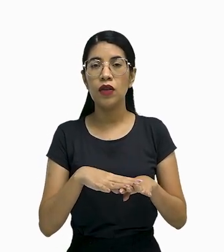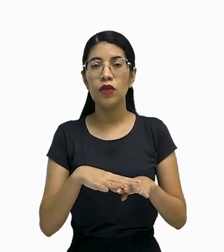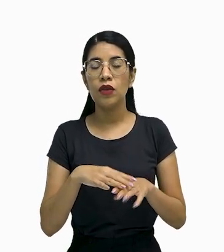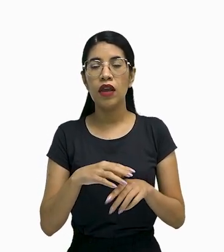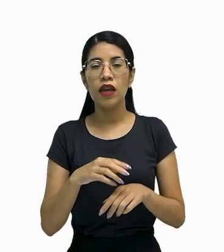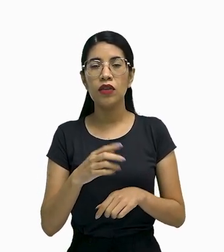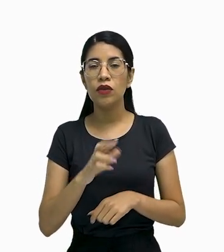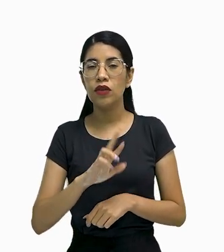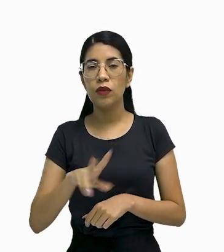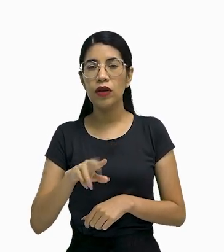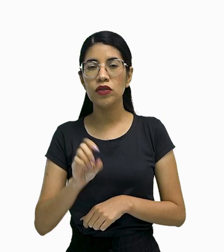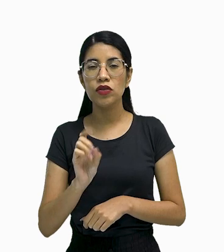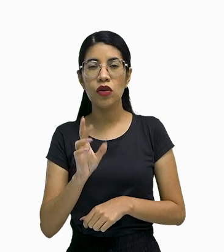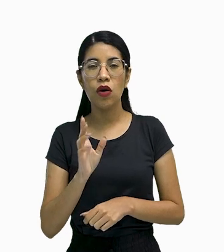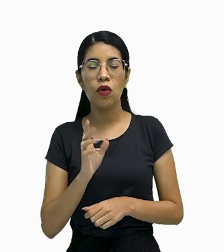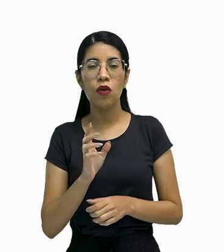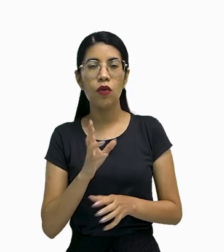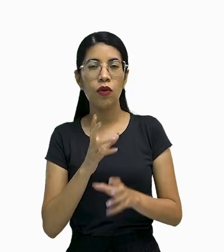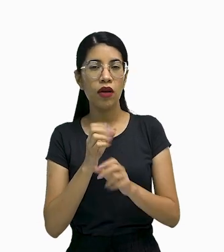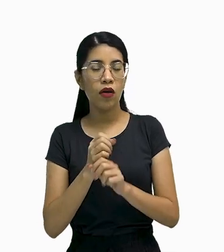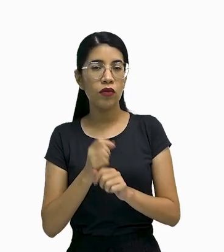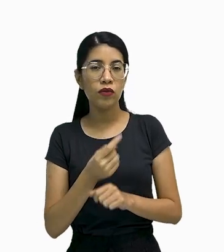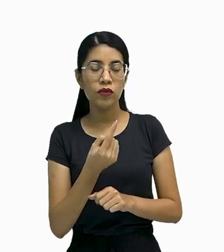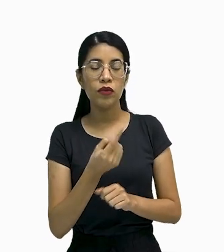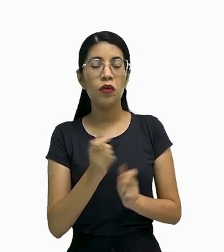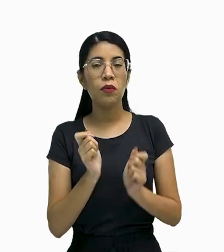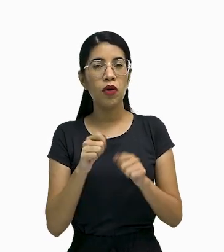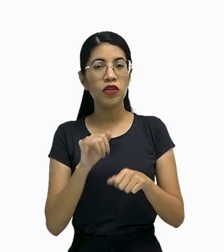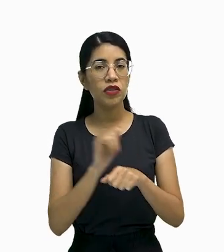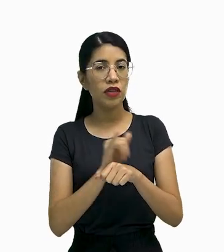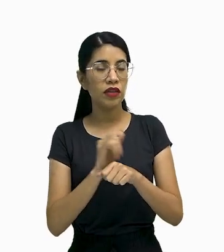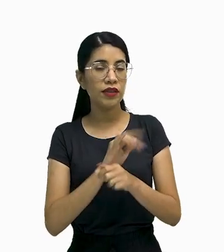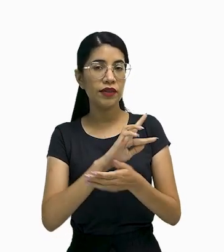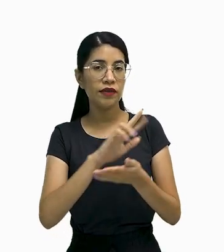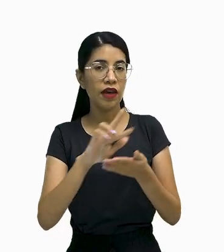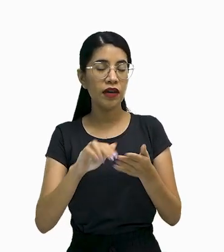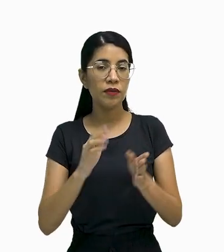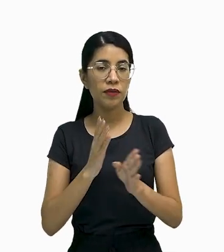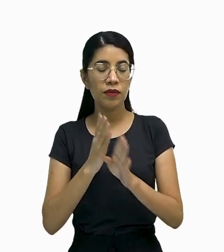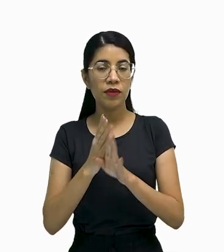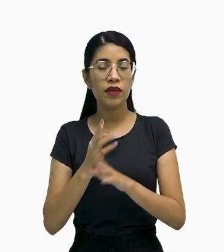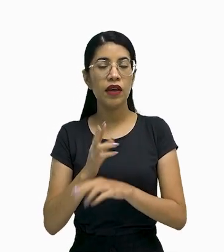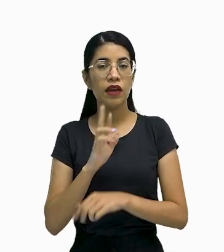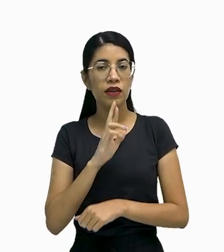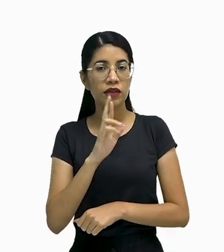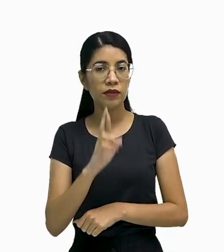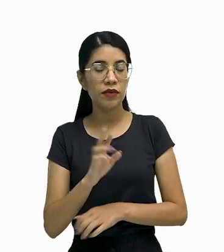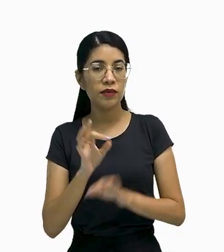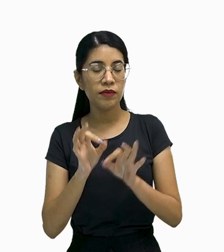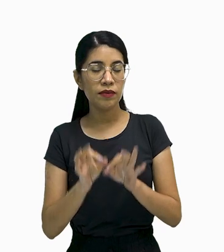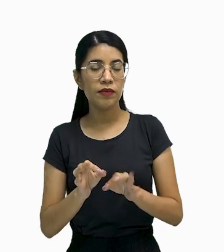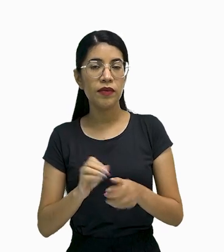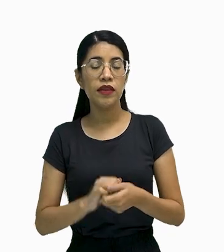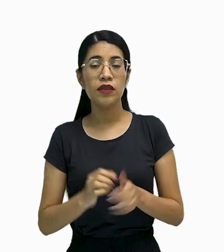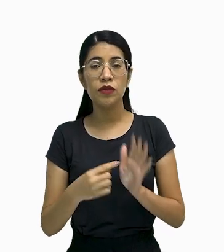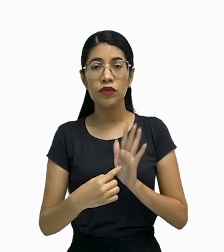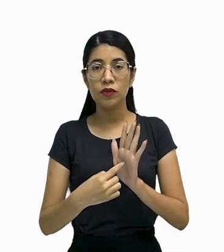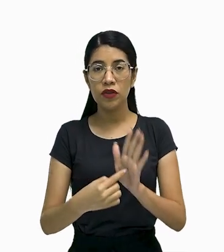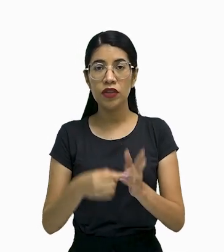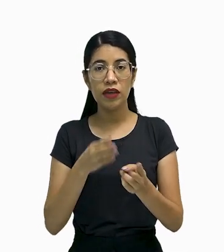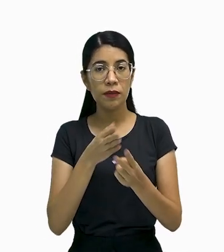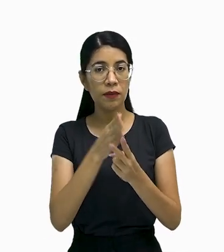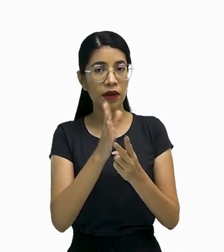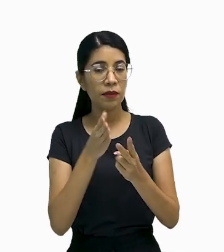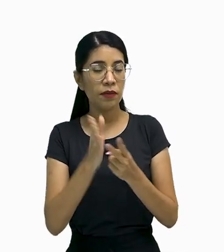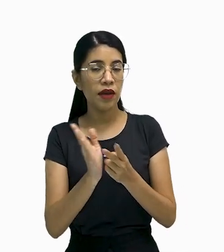um caminho para chegar ao resultado correto. Aqui, para uma mesma questão, eu te mostrei dois caminhos